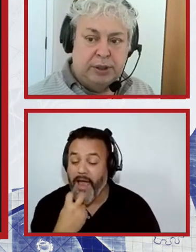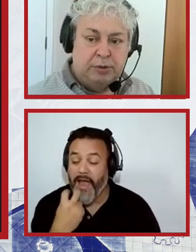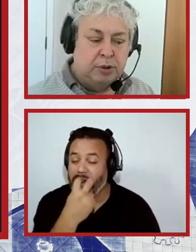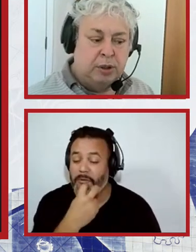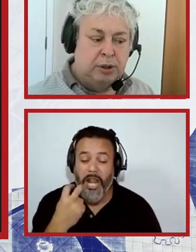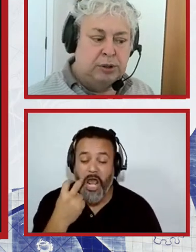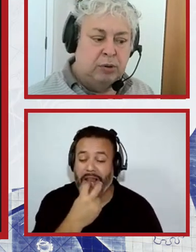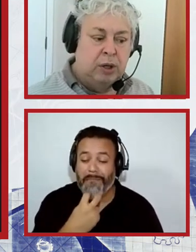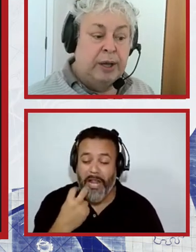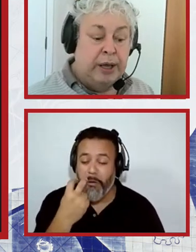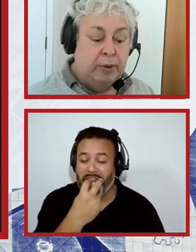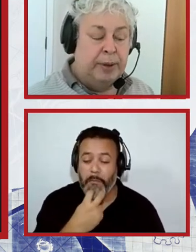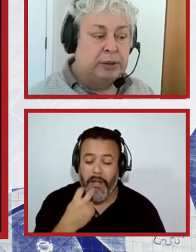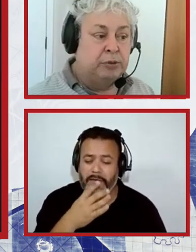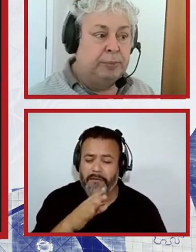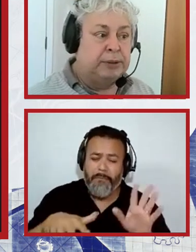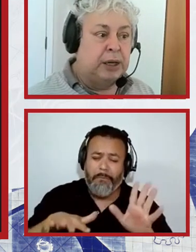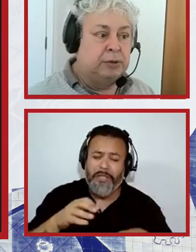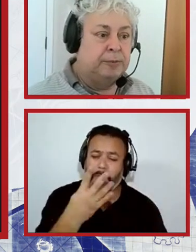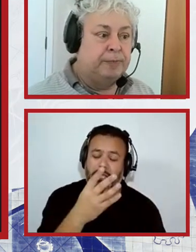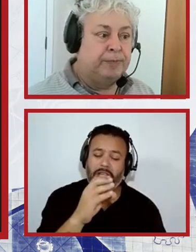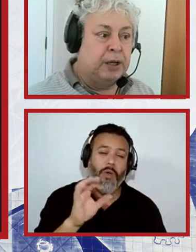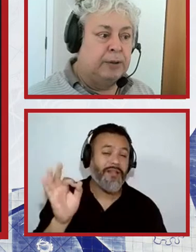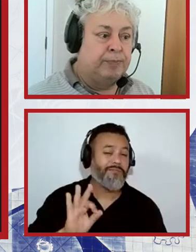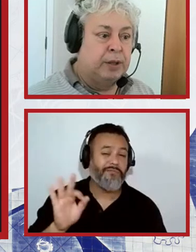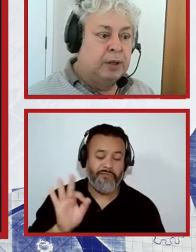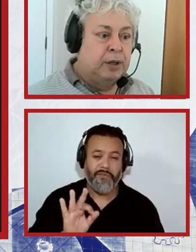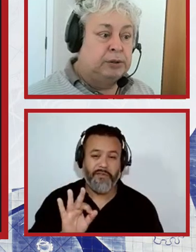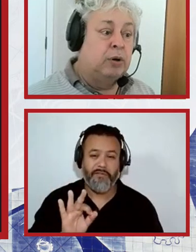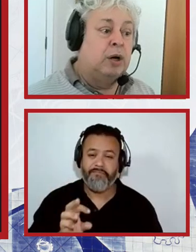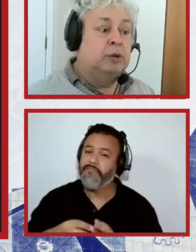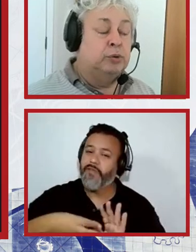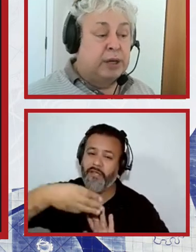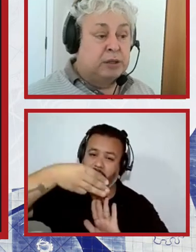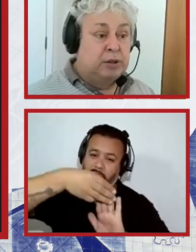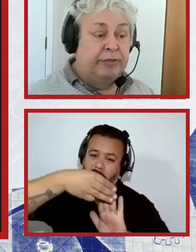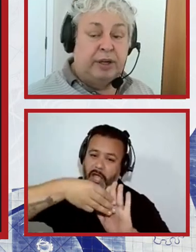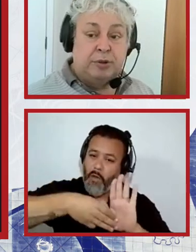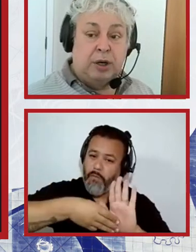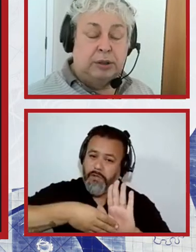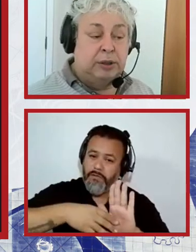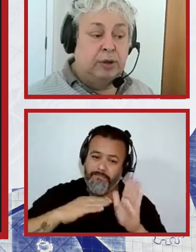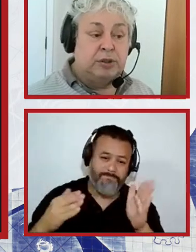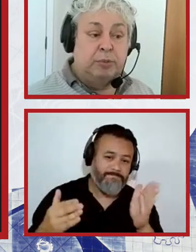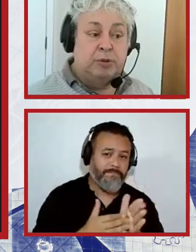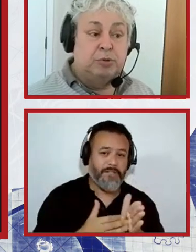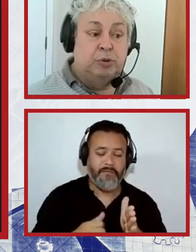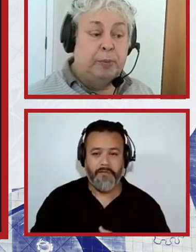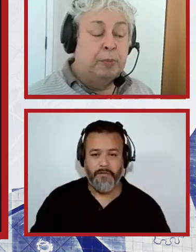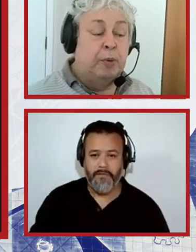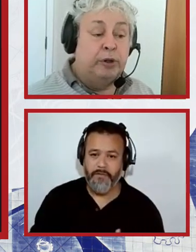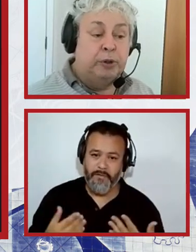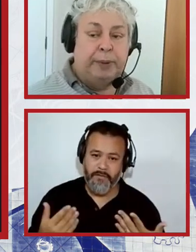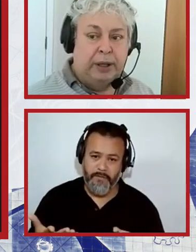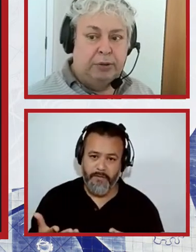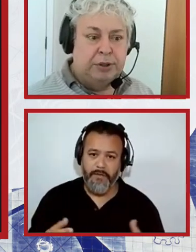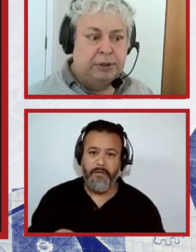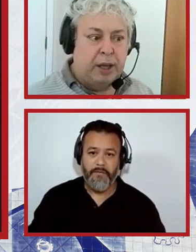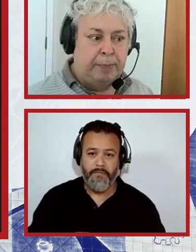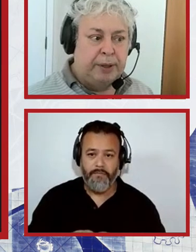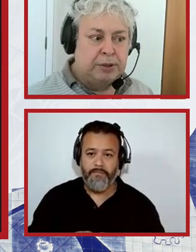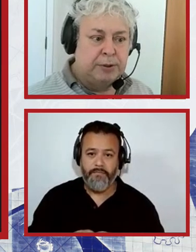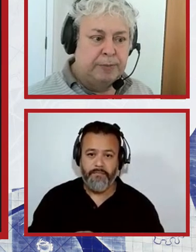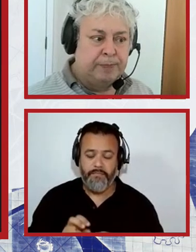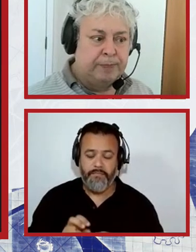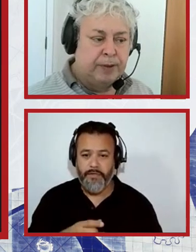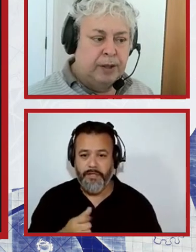de 40% só. Então, é um método limitado, tá? Então, no caso da UFRJ, nós temos um número muito pequeno